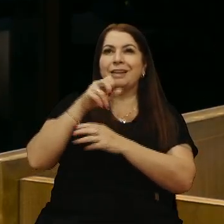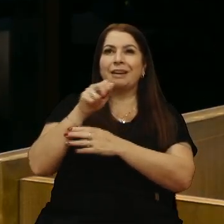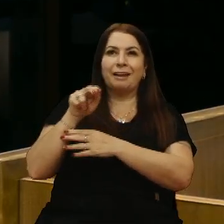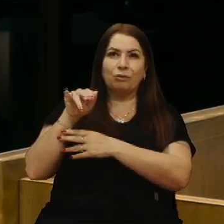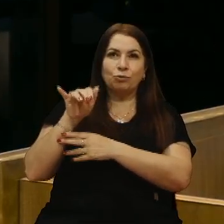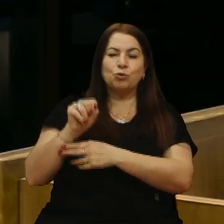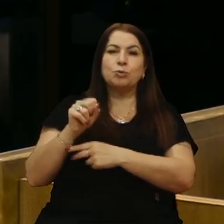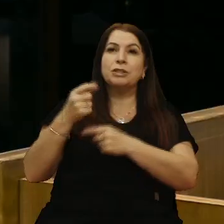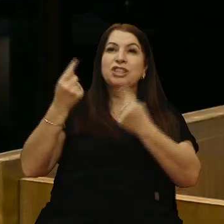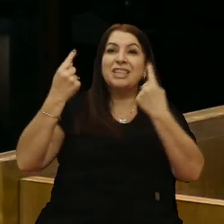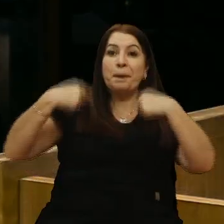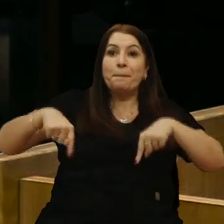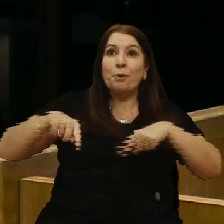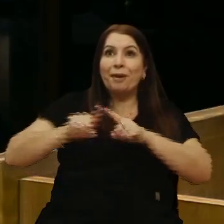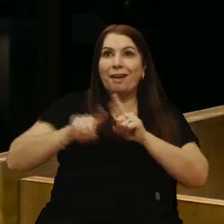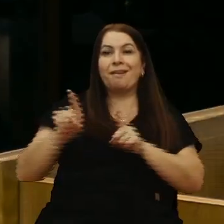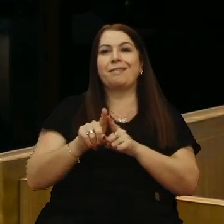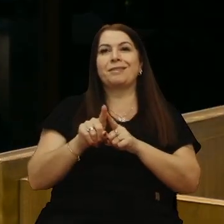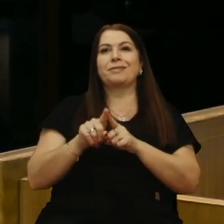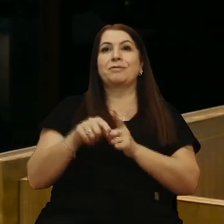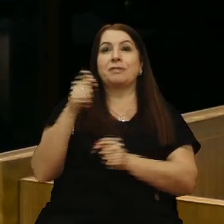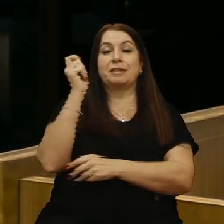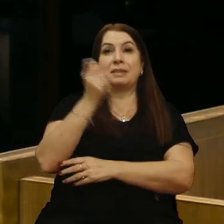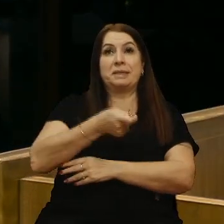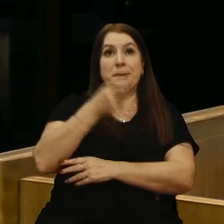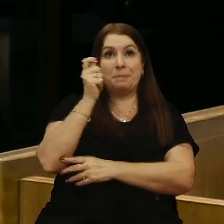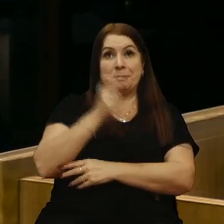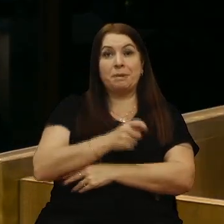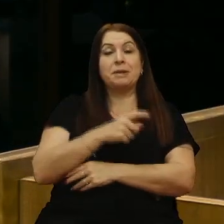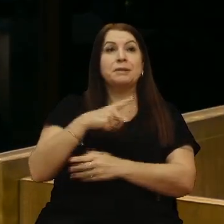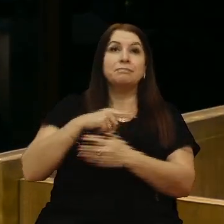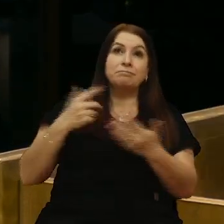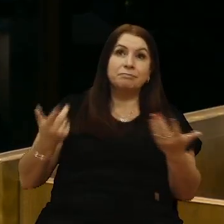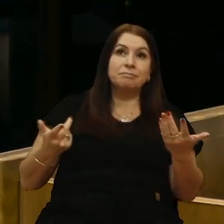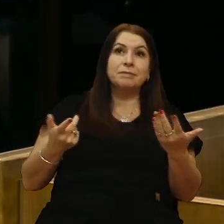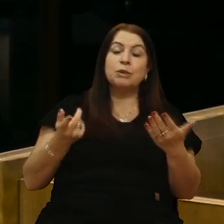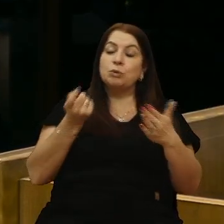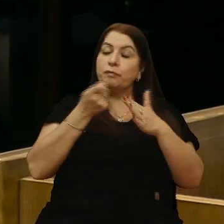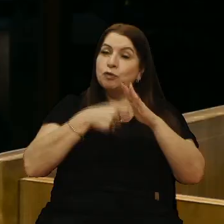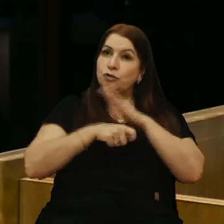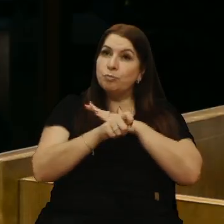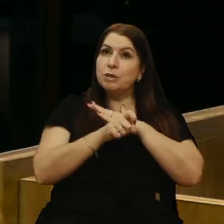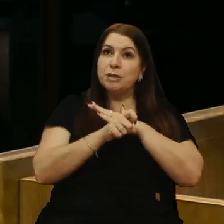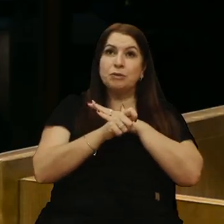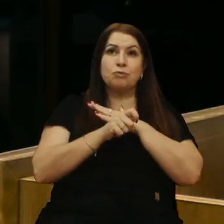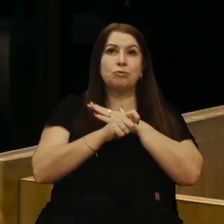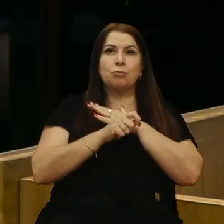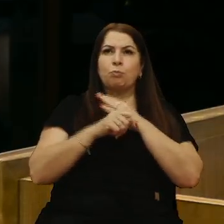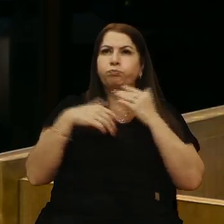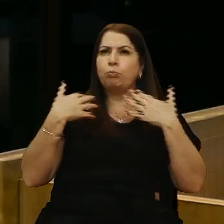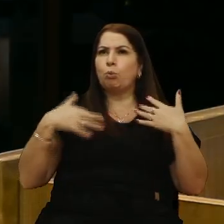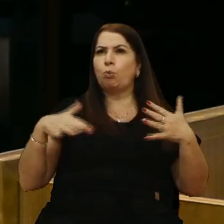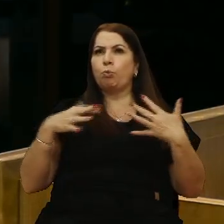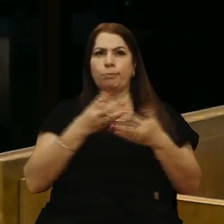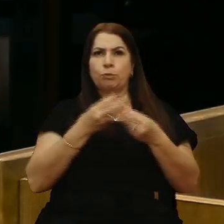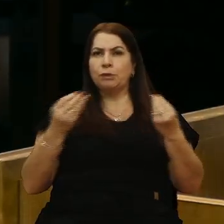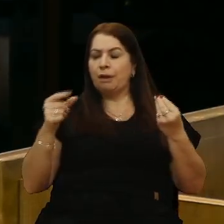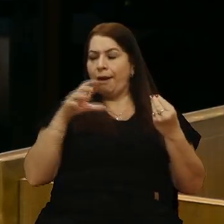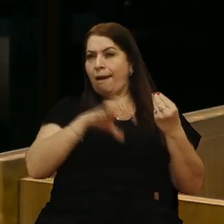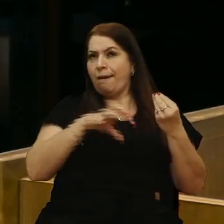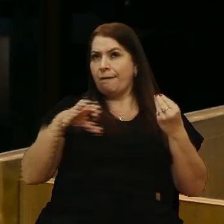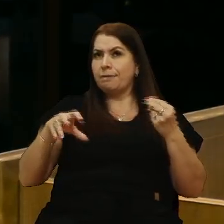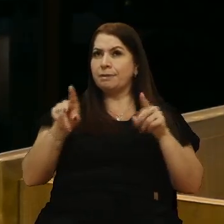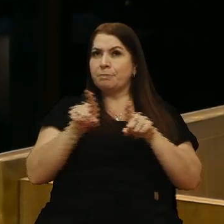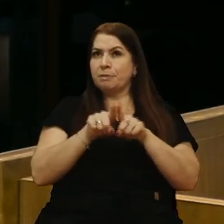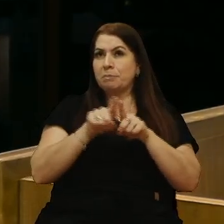campeonatos, onde nós teremos a pesca, nós teremos um investimento astronômico de várias áreas, inclusive